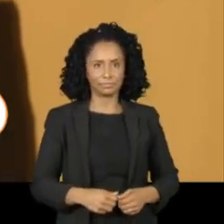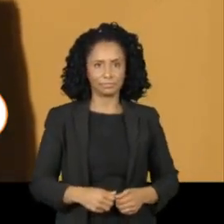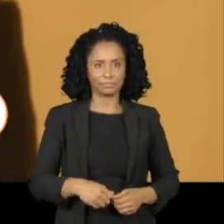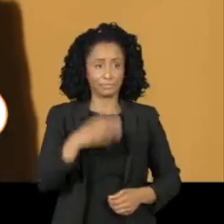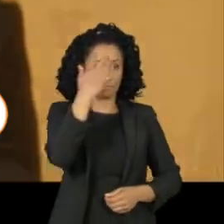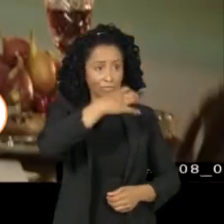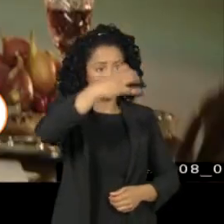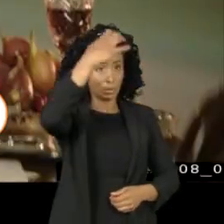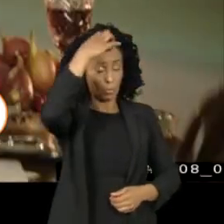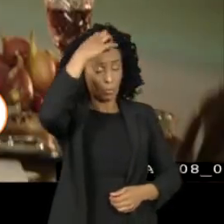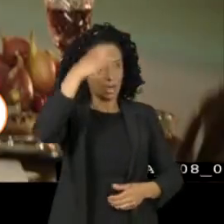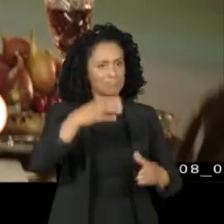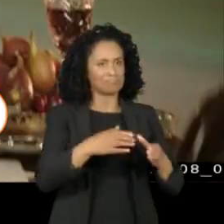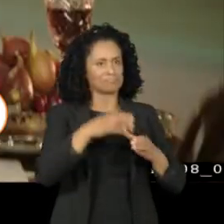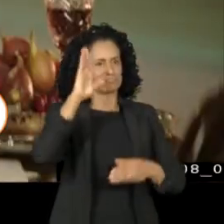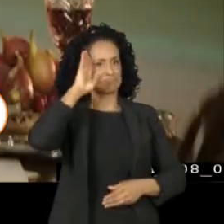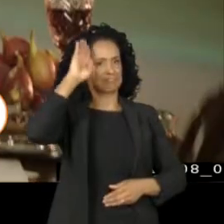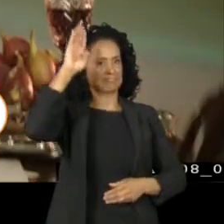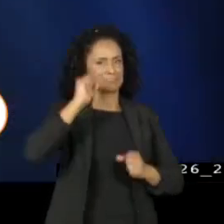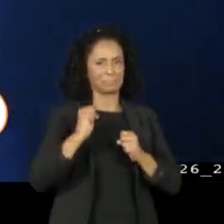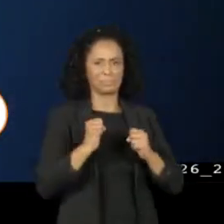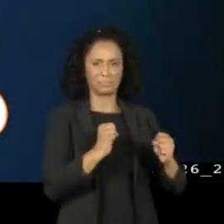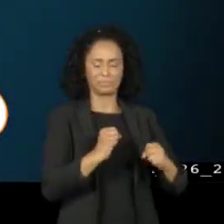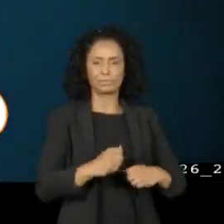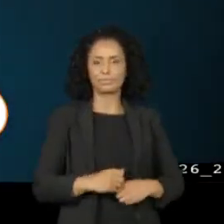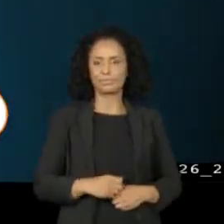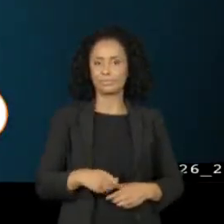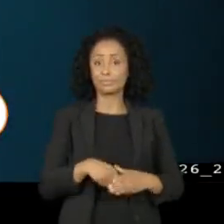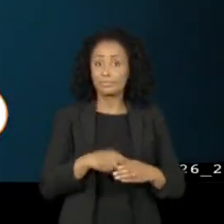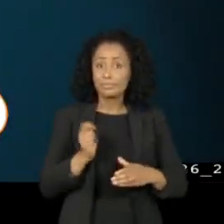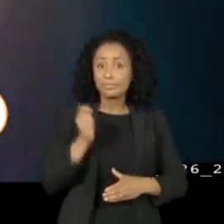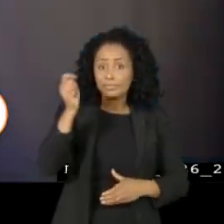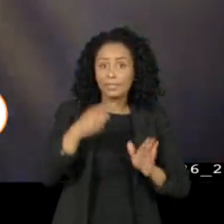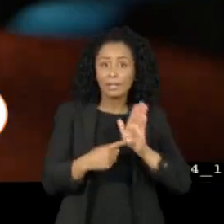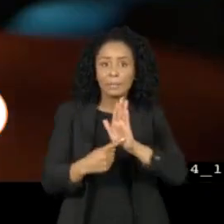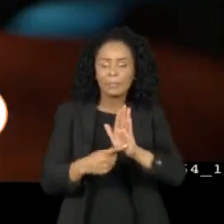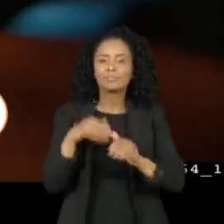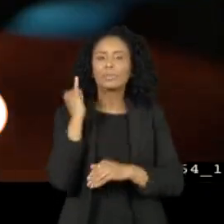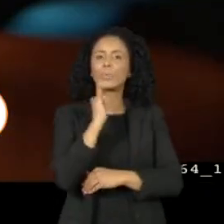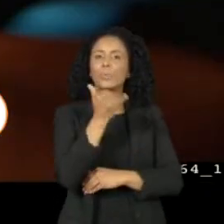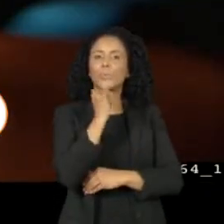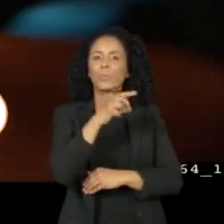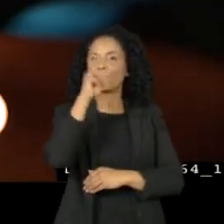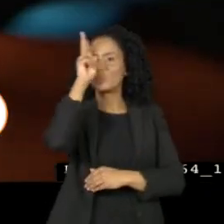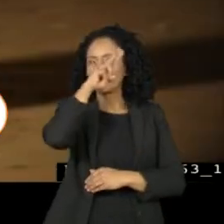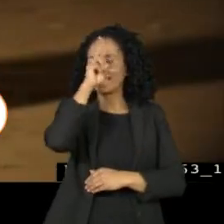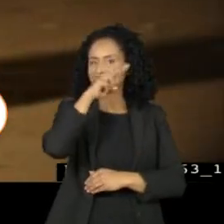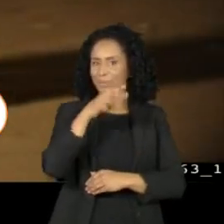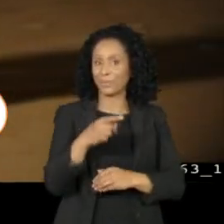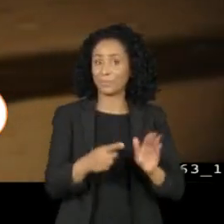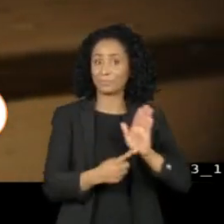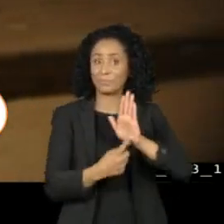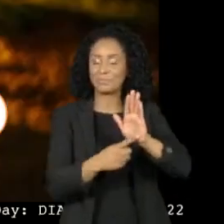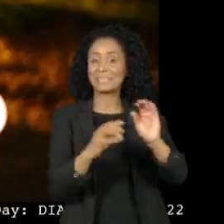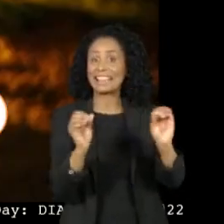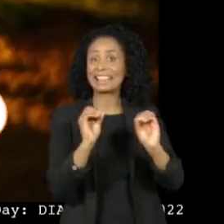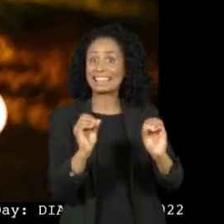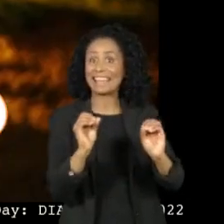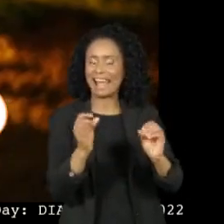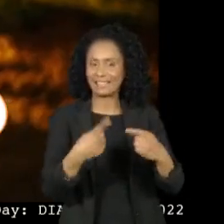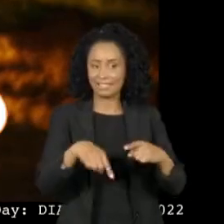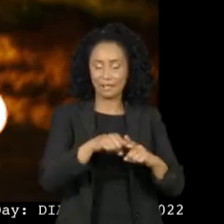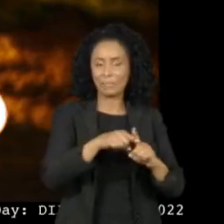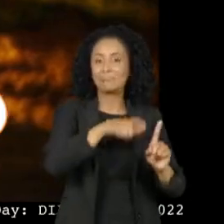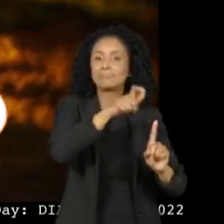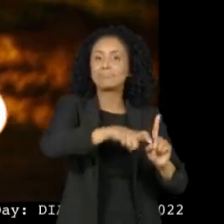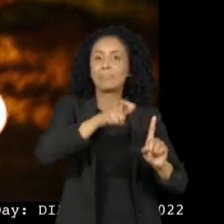poder. Independências se propõe a contar a história que a história não conta. Reivindica a participação de